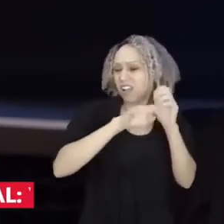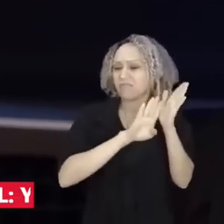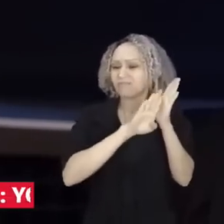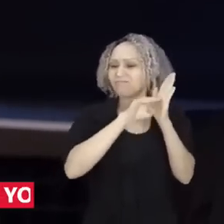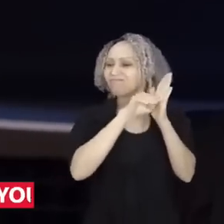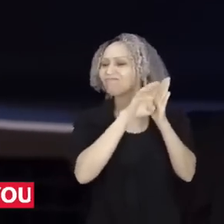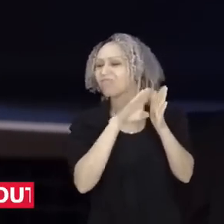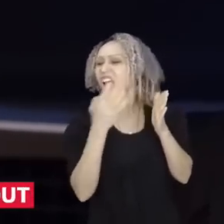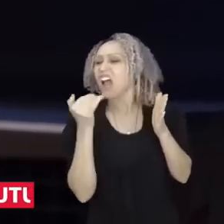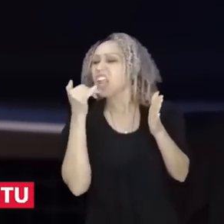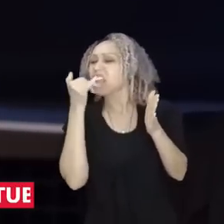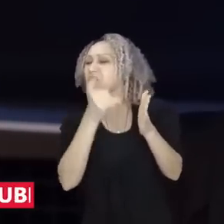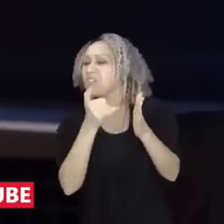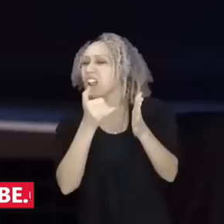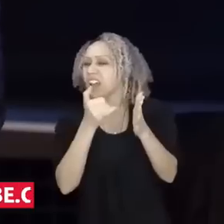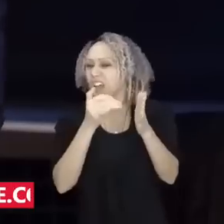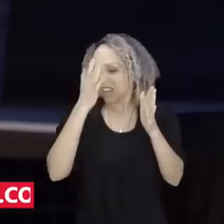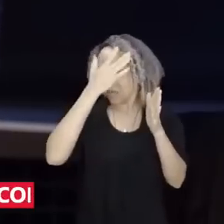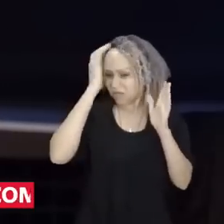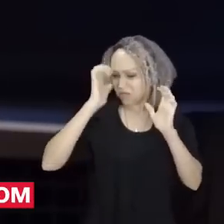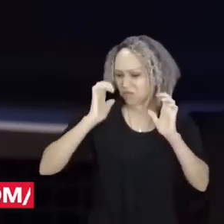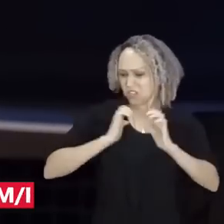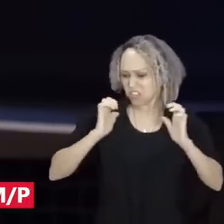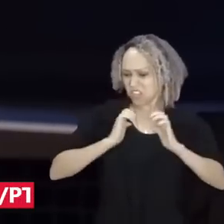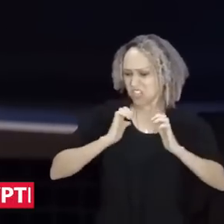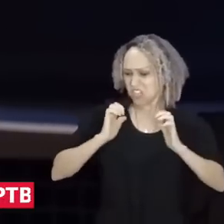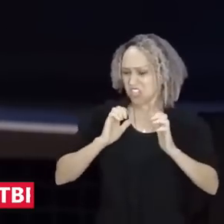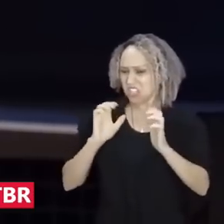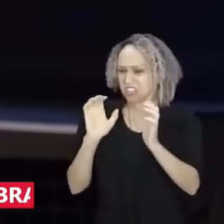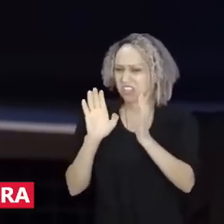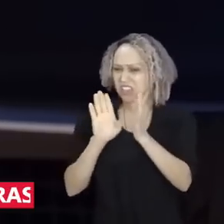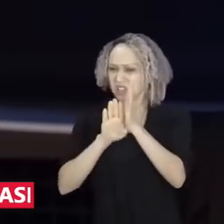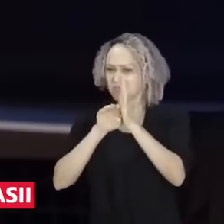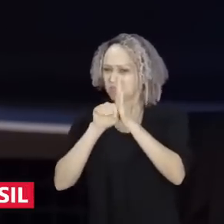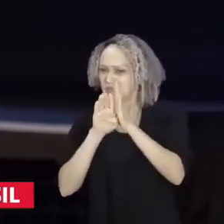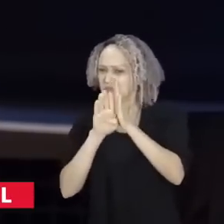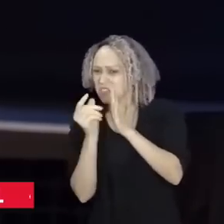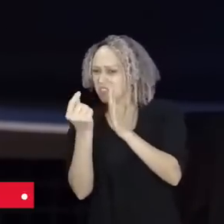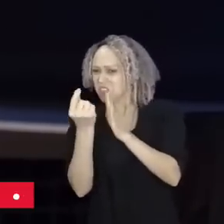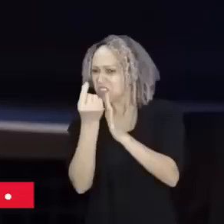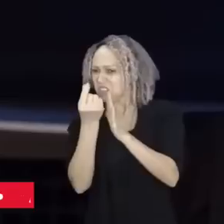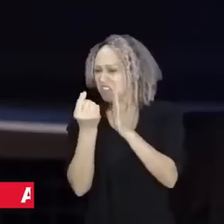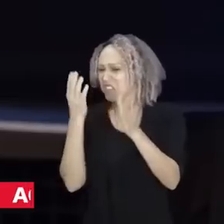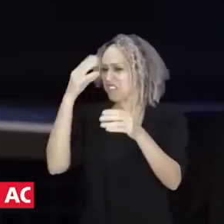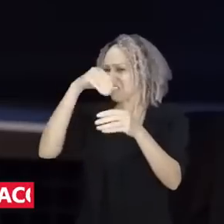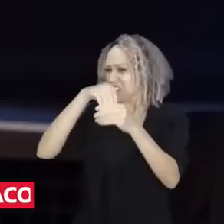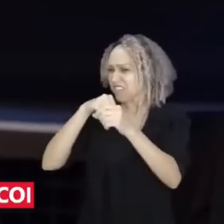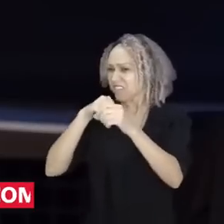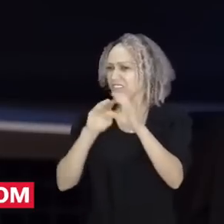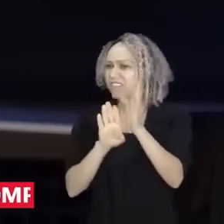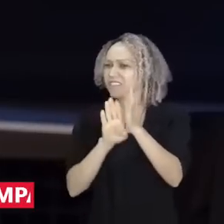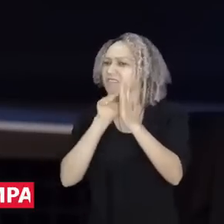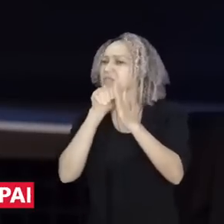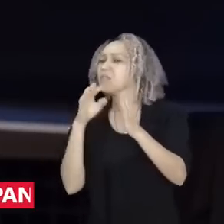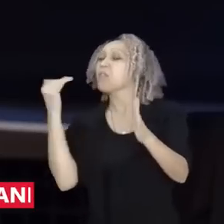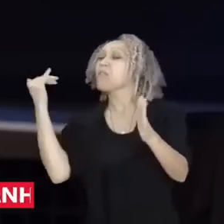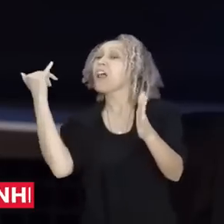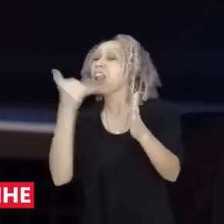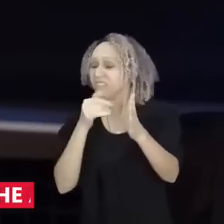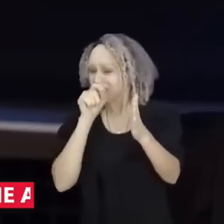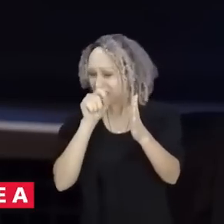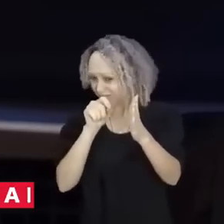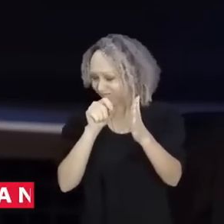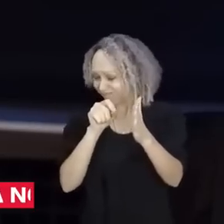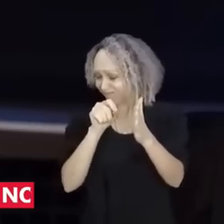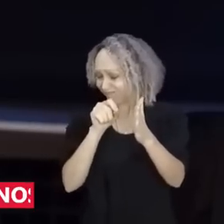nós estamos fazendo, digam se em algum momento da vida do mercado brasileiro